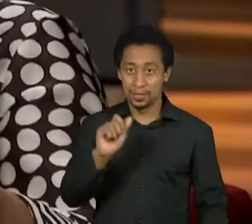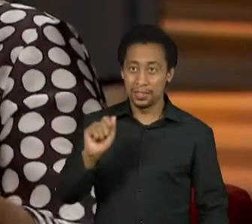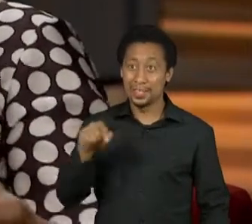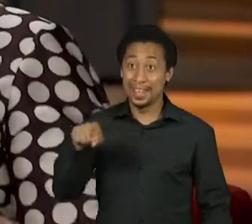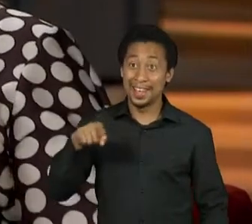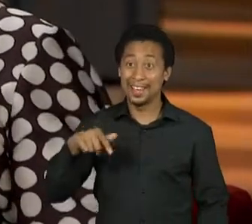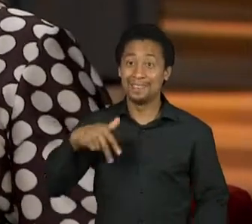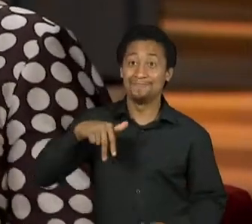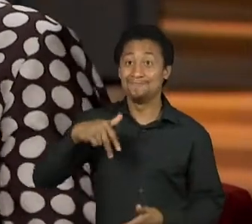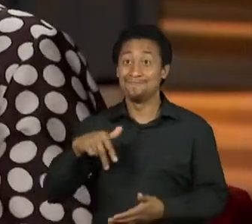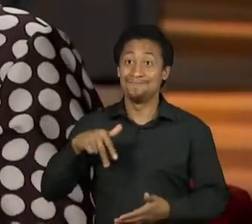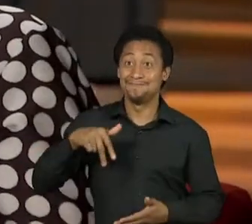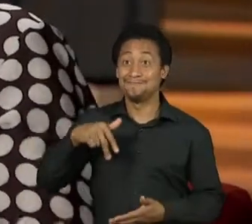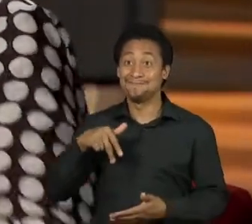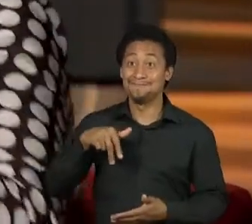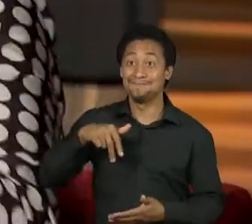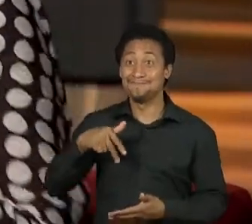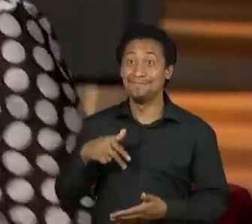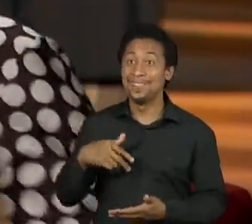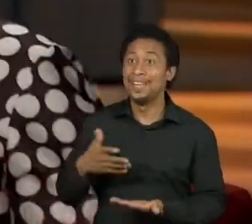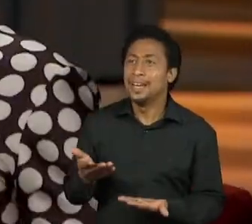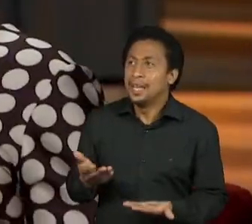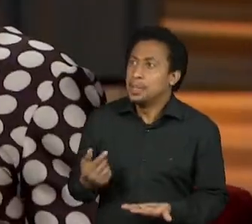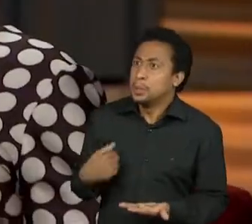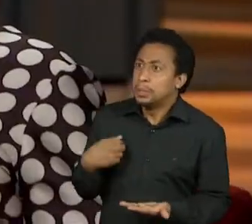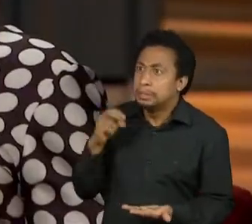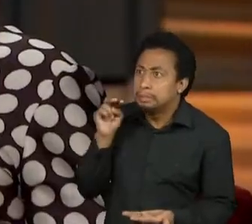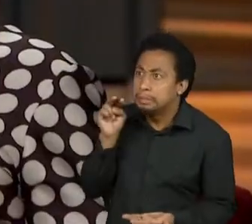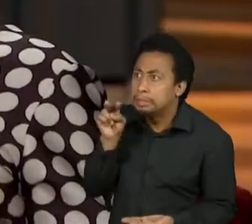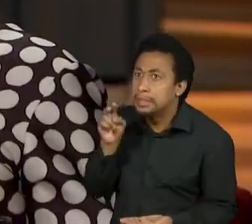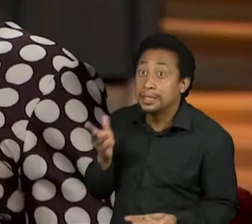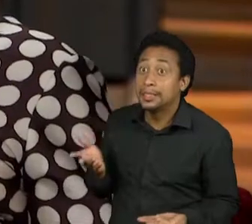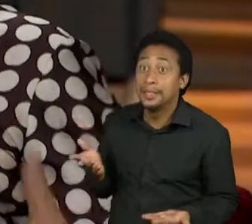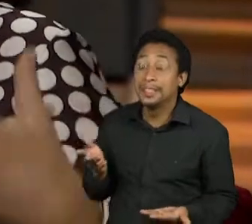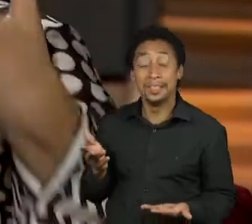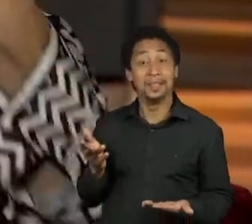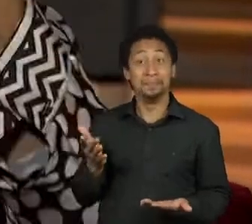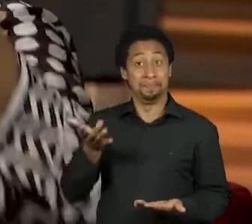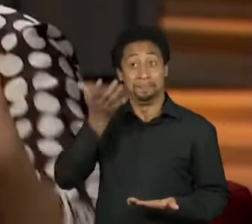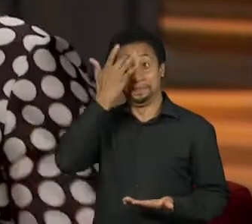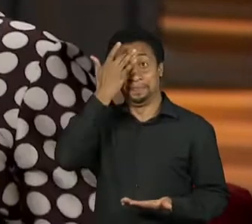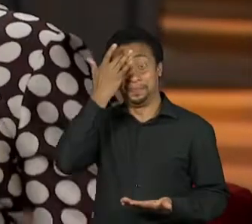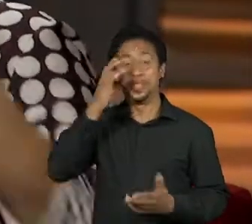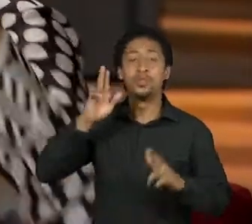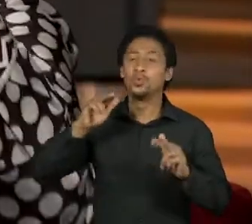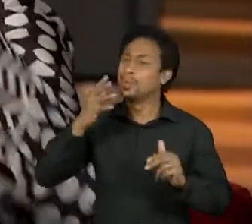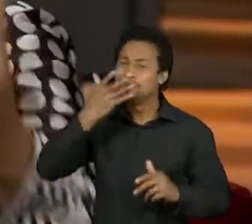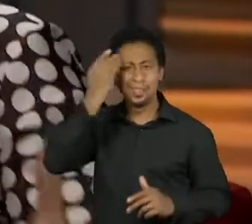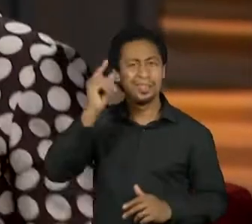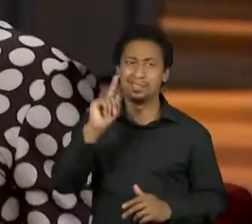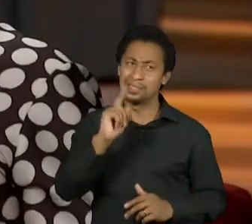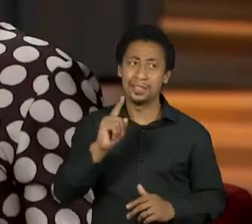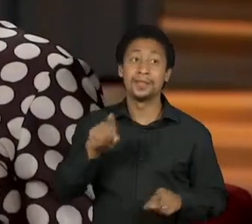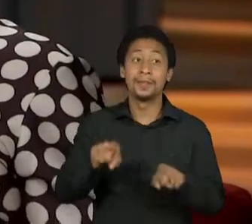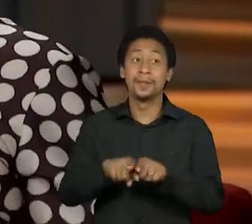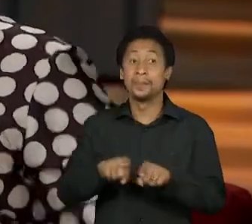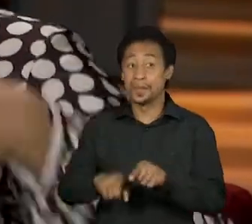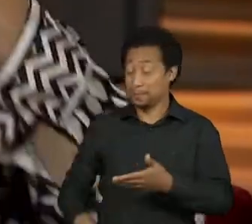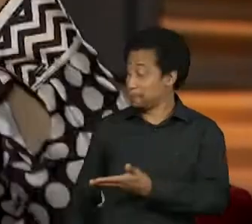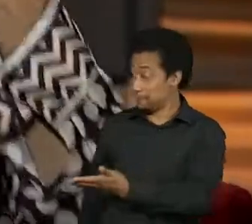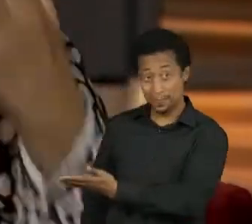fazendo aquele rebolado que ela fazia eu era criança eu nunca esqueci da Elza Soares uma pessoa deslumbrante Ronald Golias